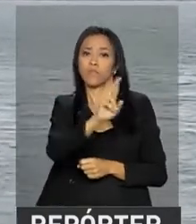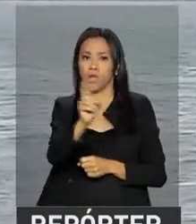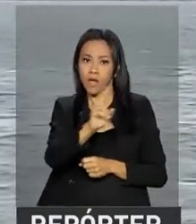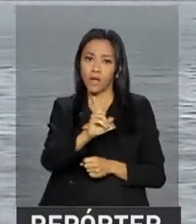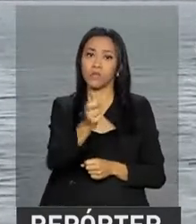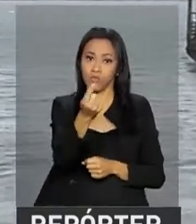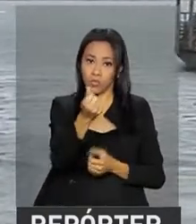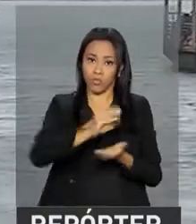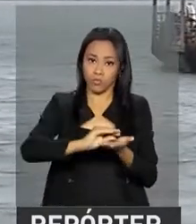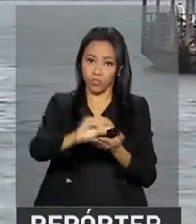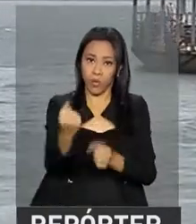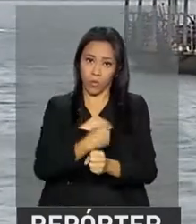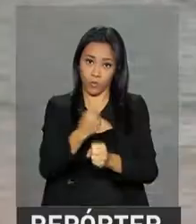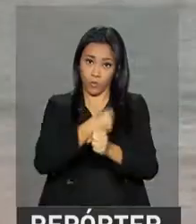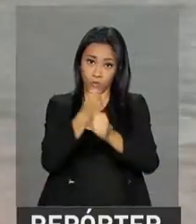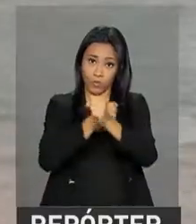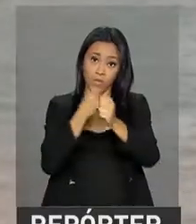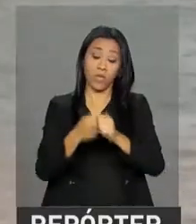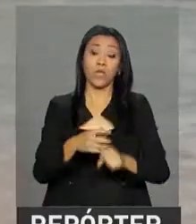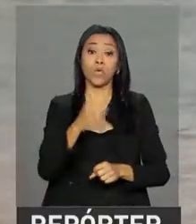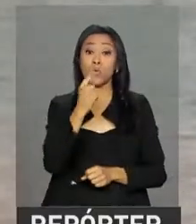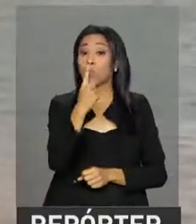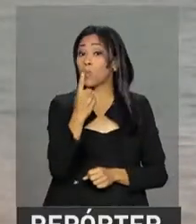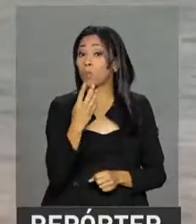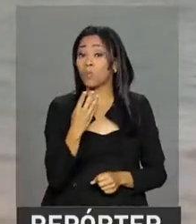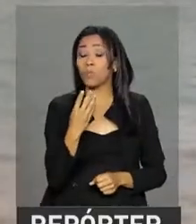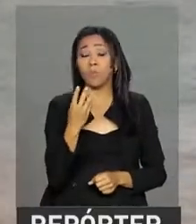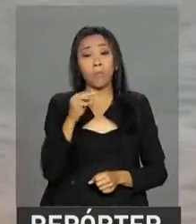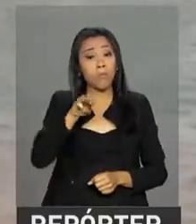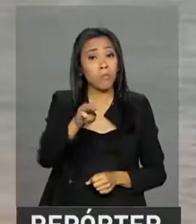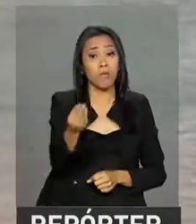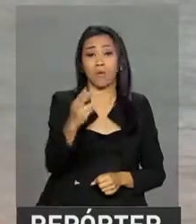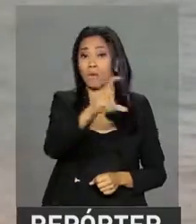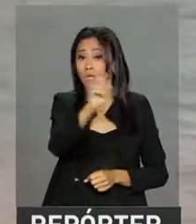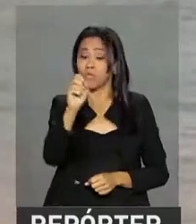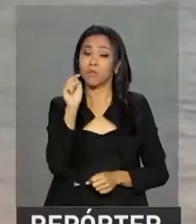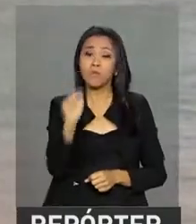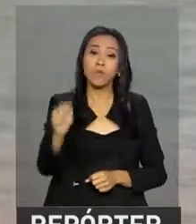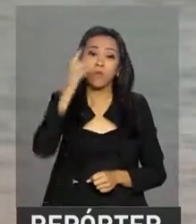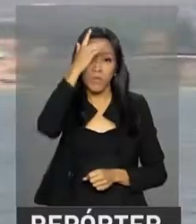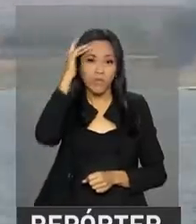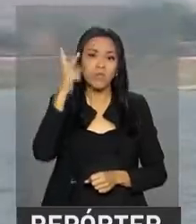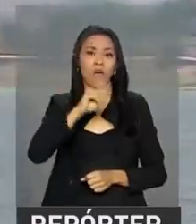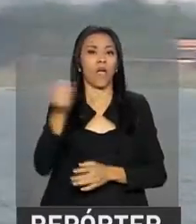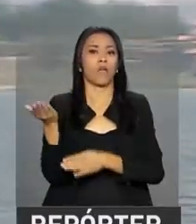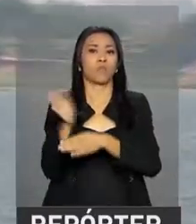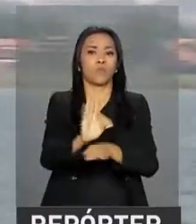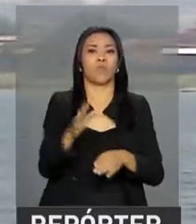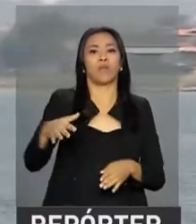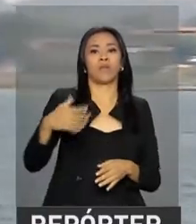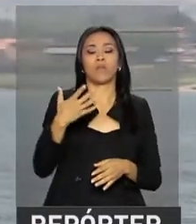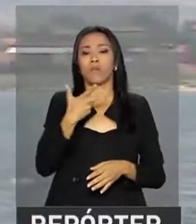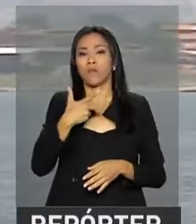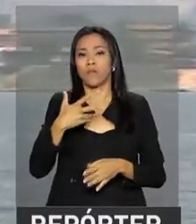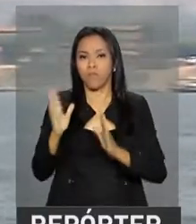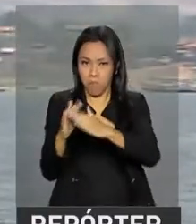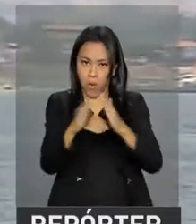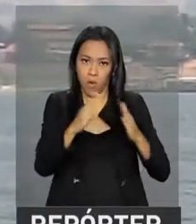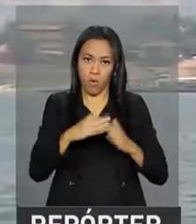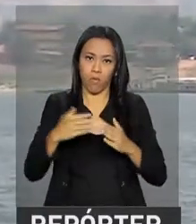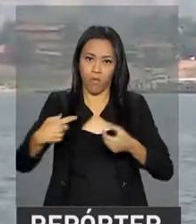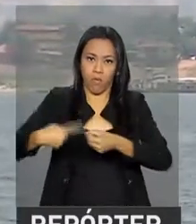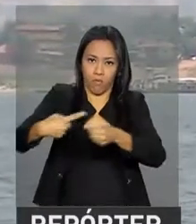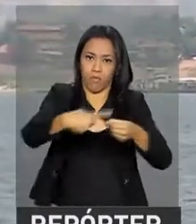até um milhão e meio de pessoas que moram na região transitam na por essa região é essa e se também uma